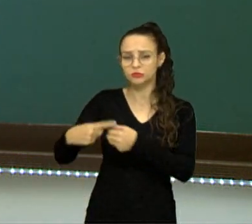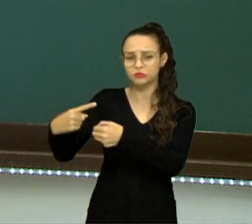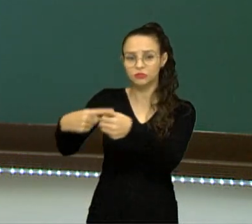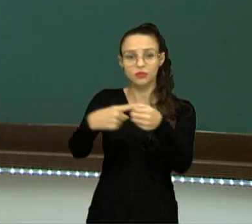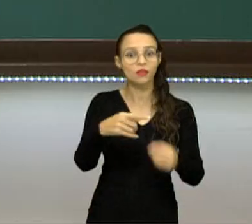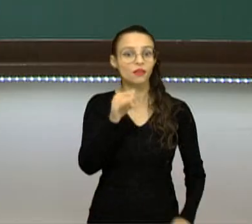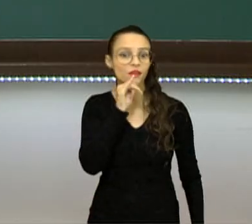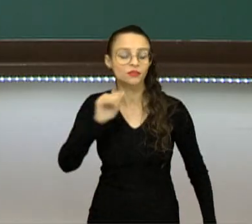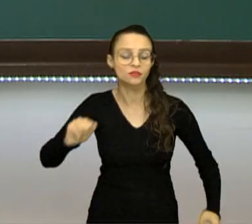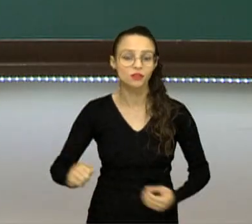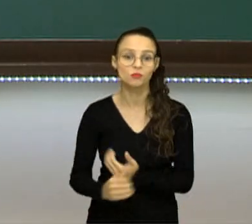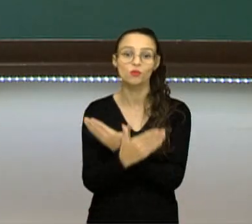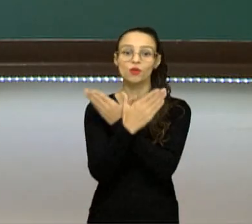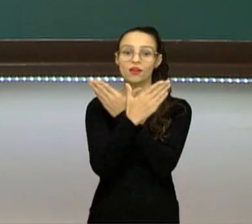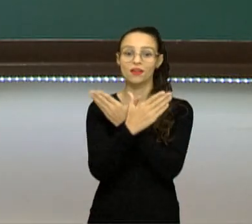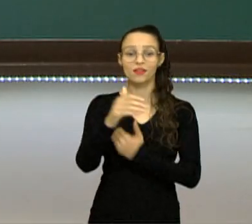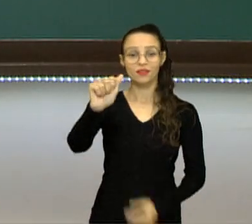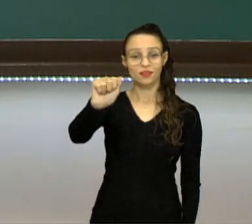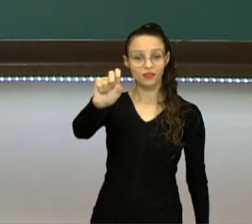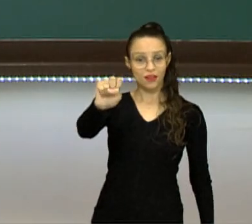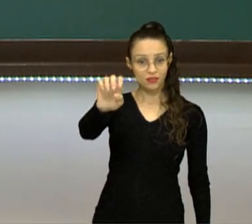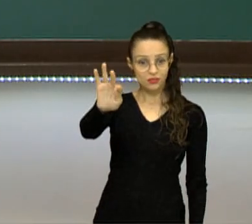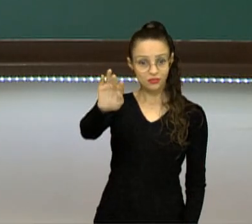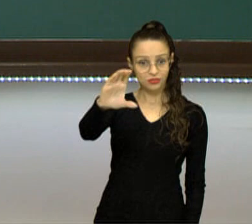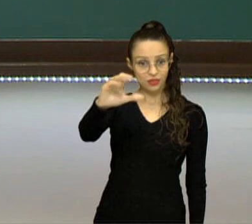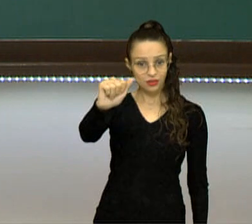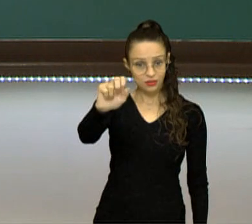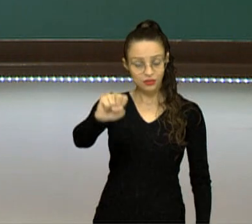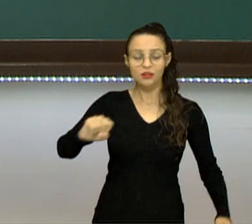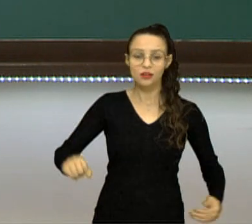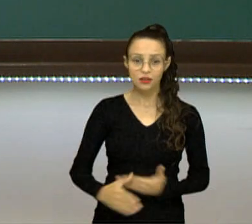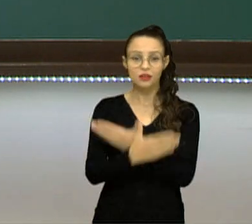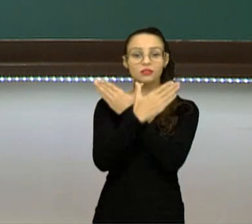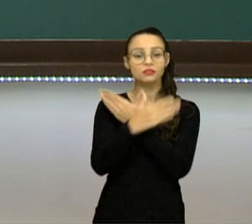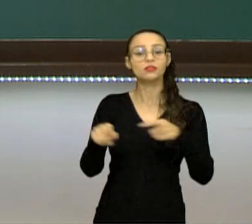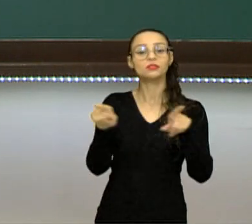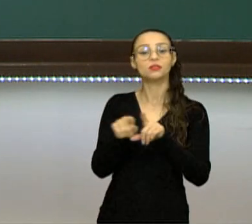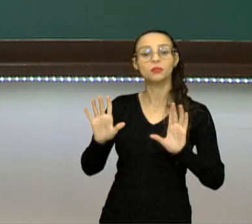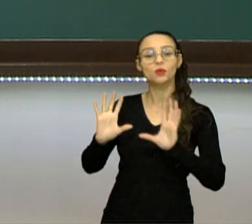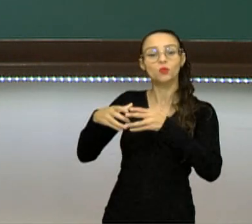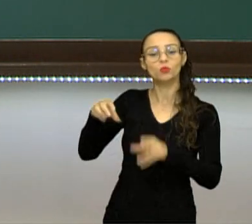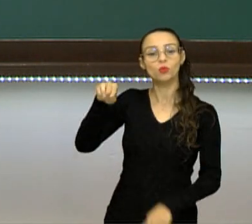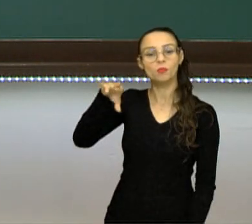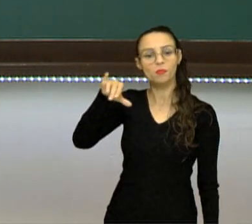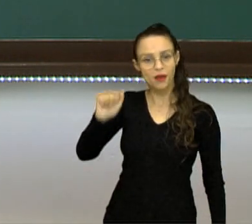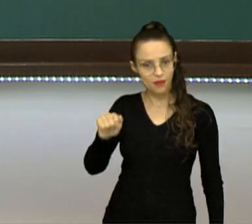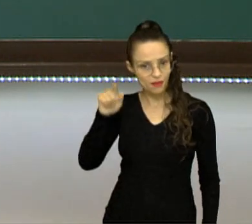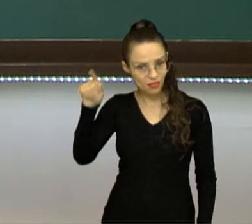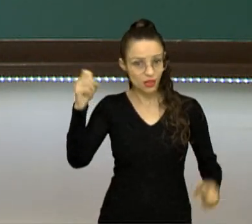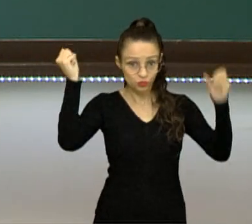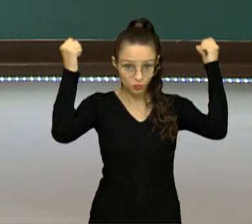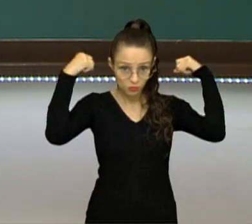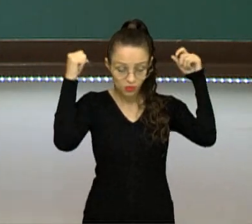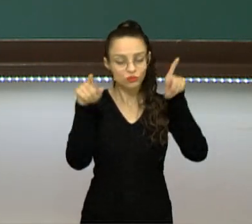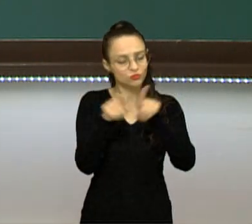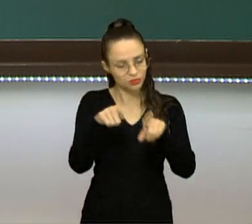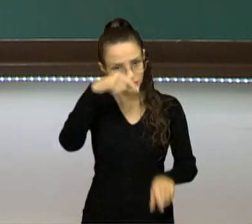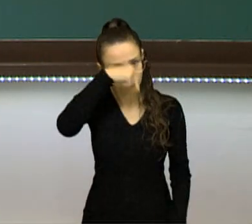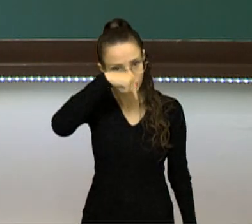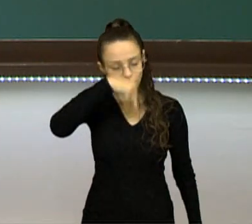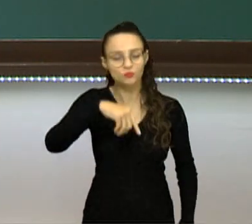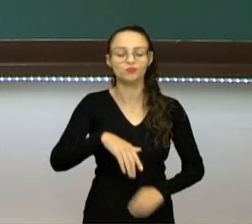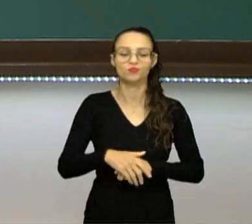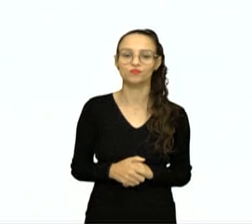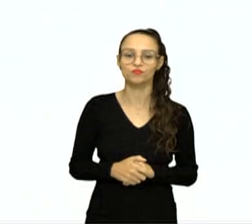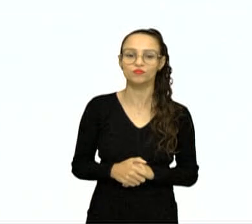os astecas e os maias, inclusive na região do México e hoje atual Peru. Vamos lá?